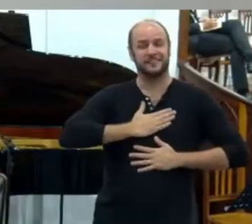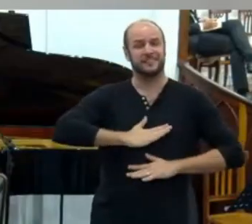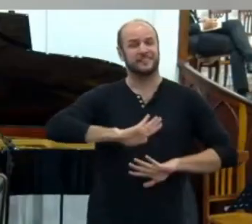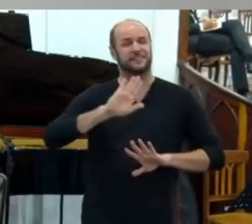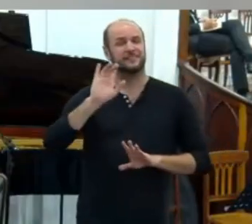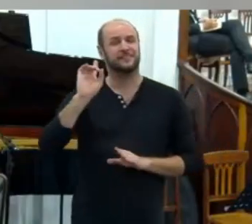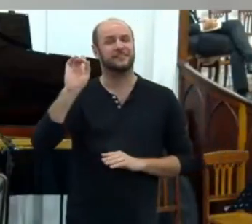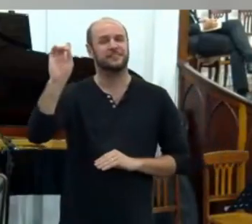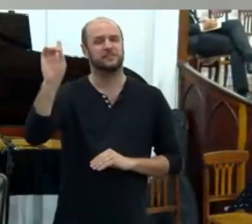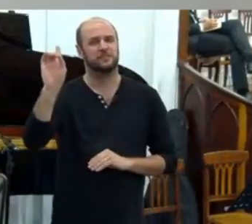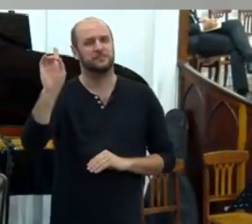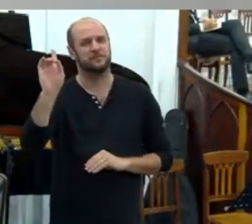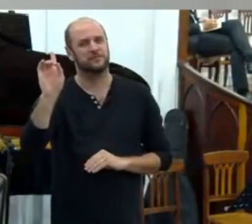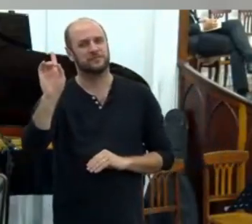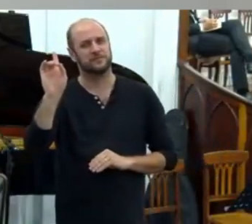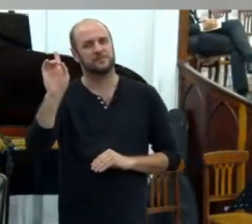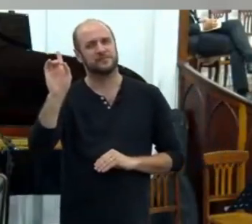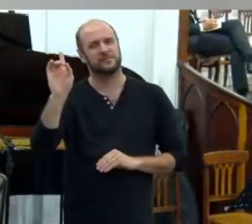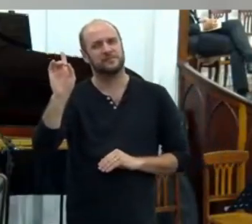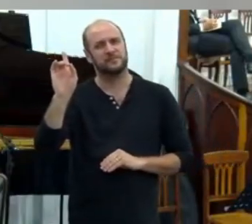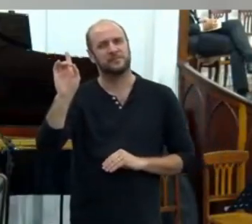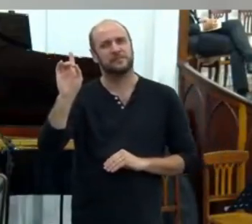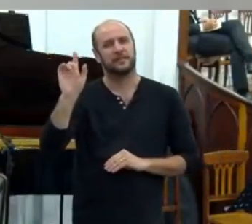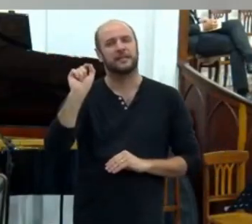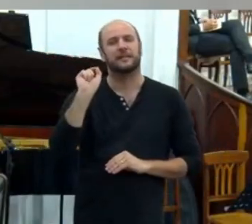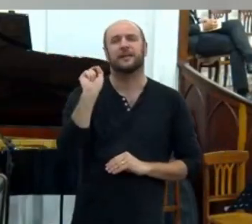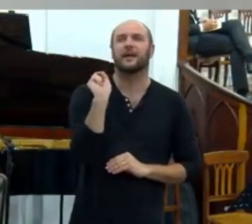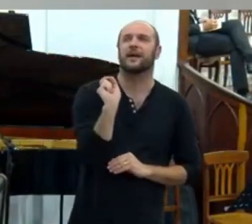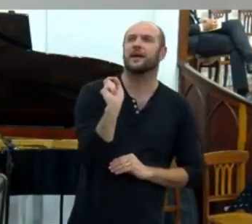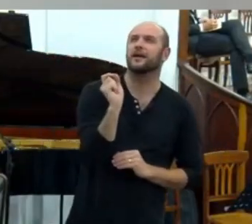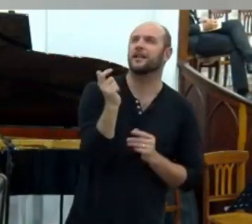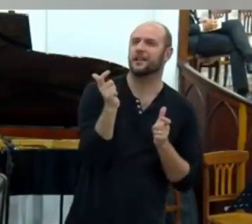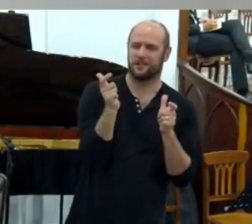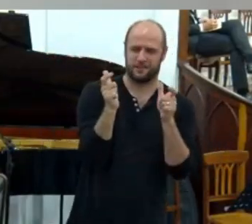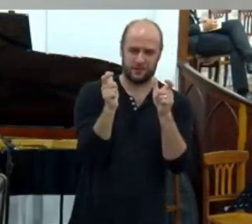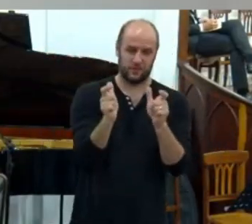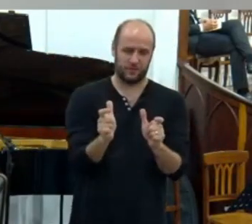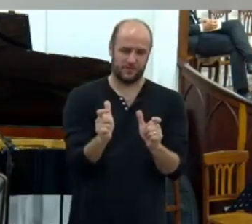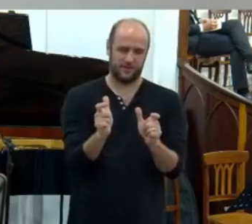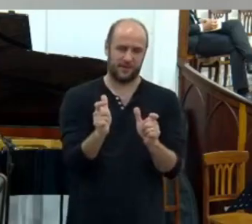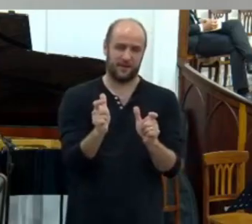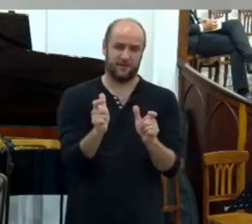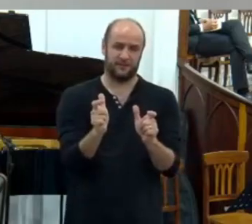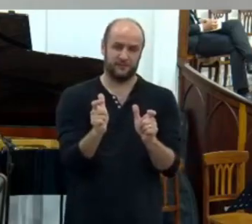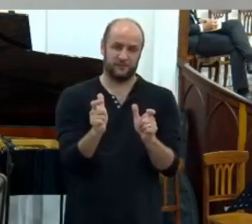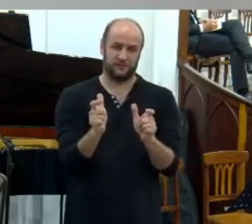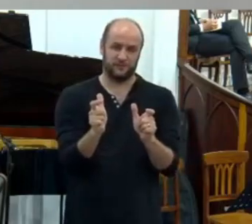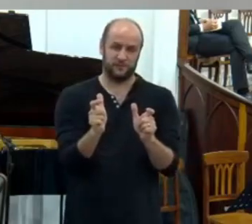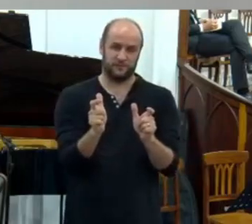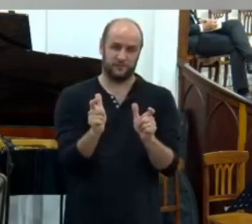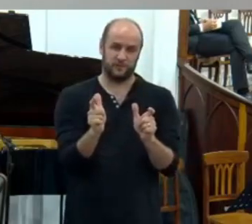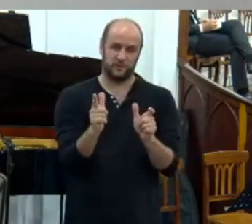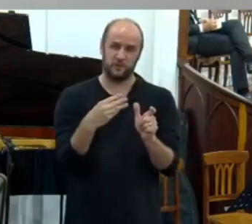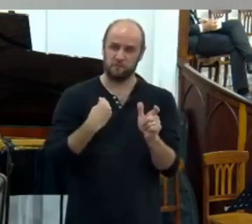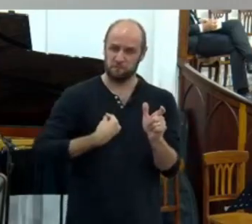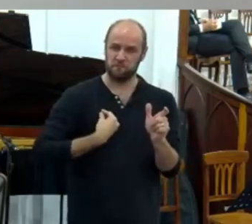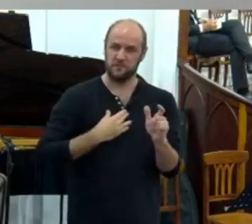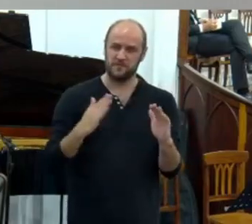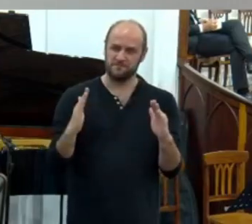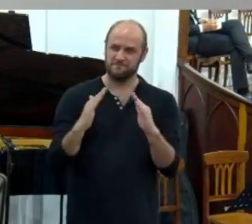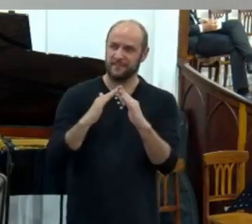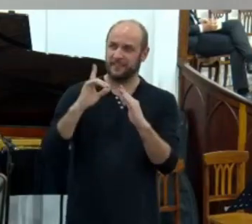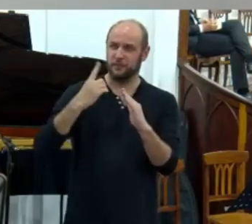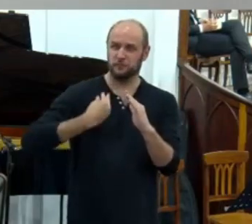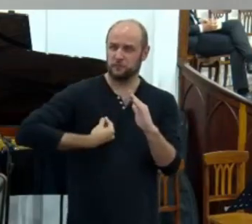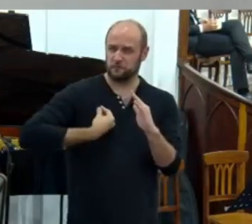Deus, que é o lugar e o ambiente, o habitat de Deus, onde Ele